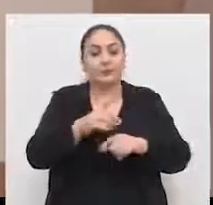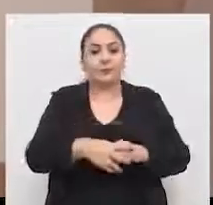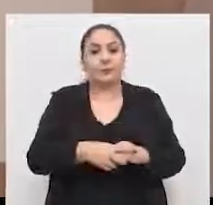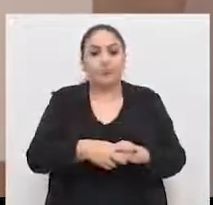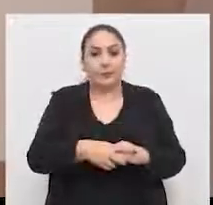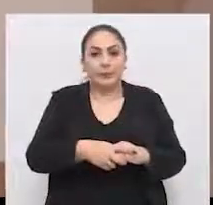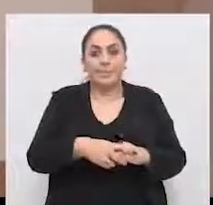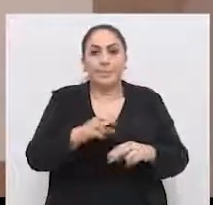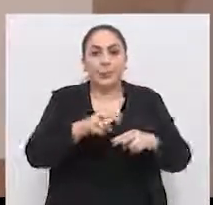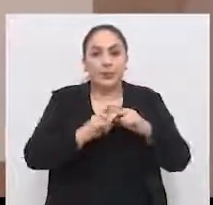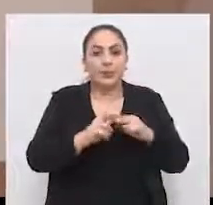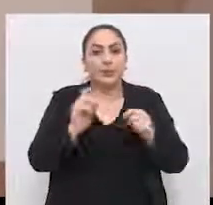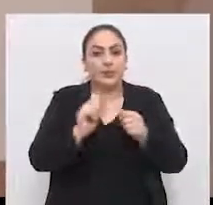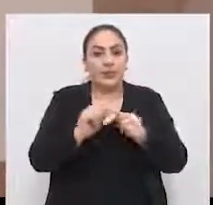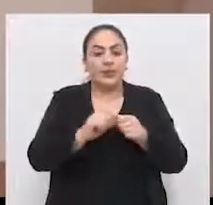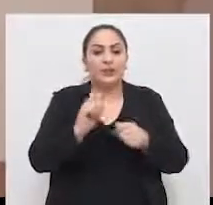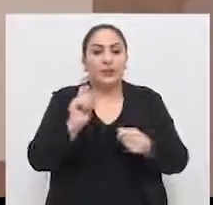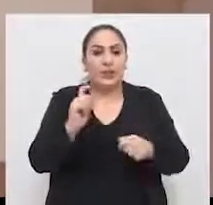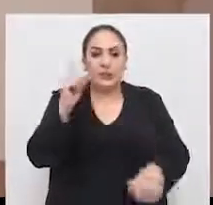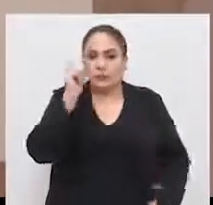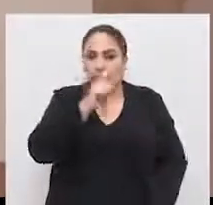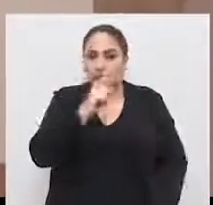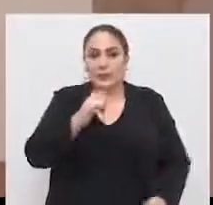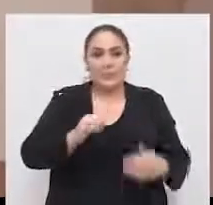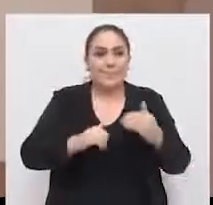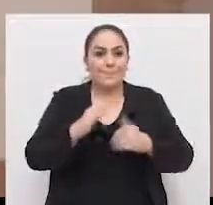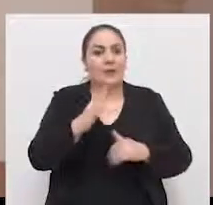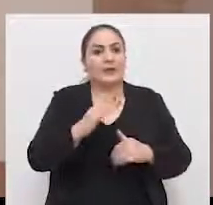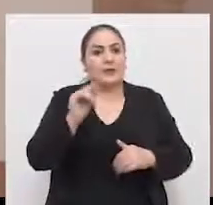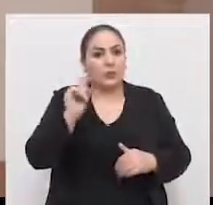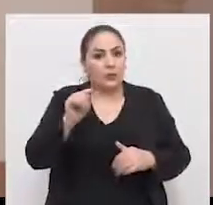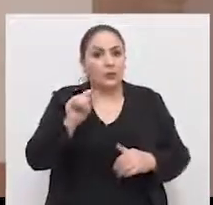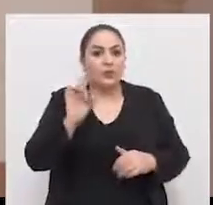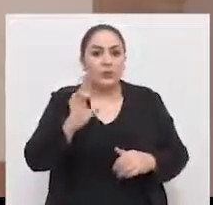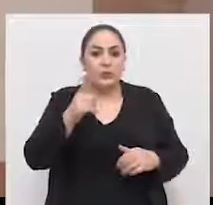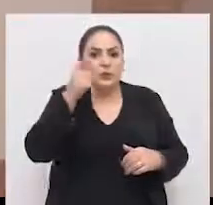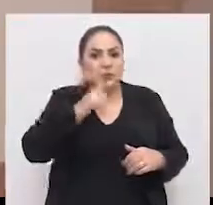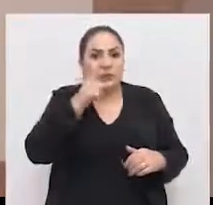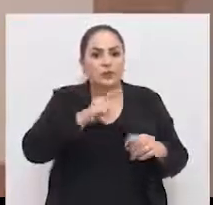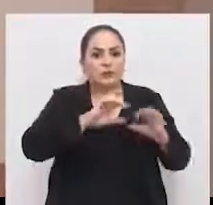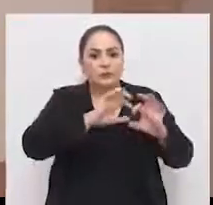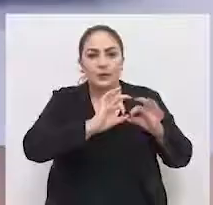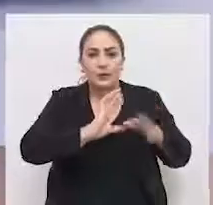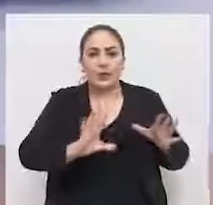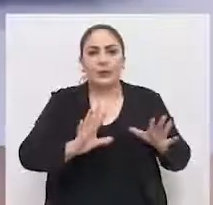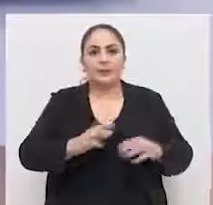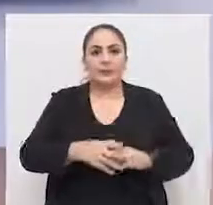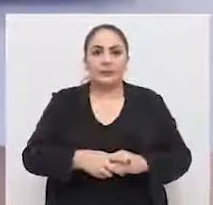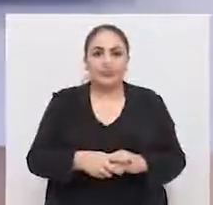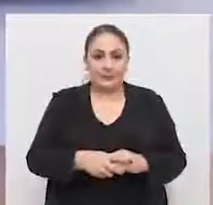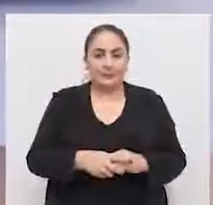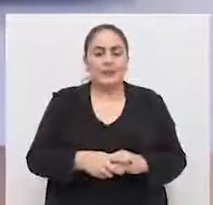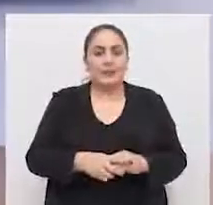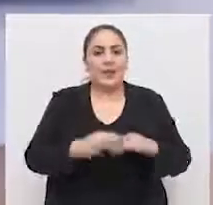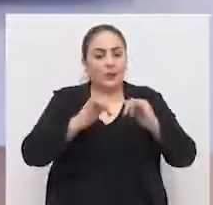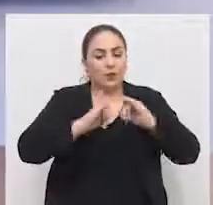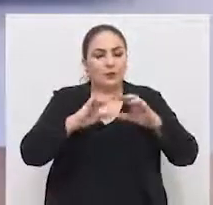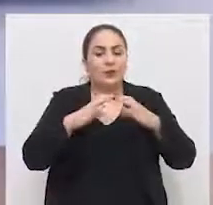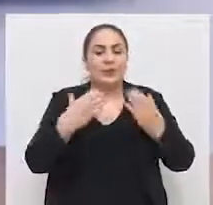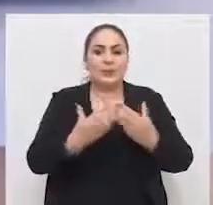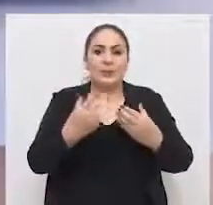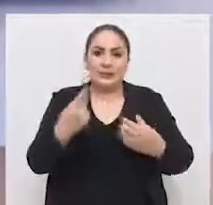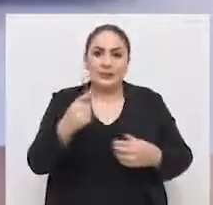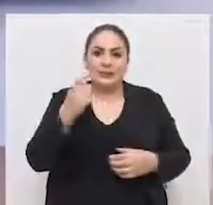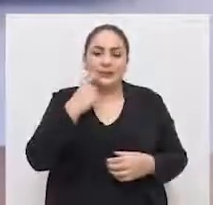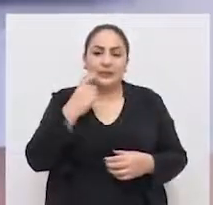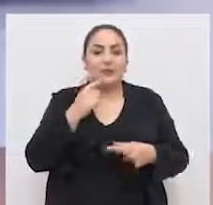pontas. Isso vai fazer que dificulte mais ainda você soltar aqueles nós. E o Jornal da Câmara